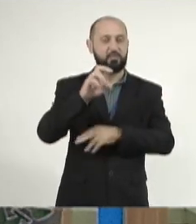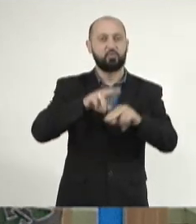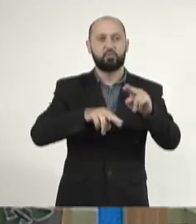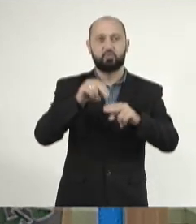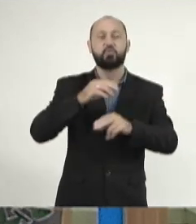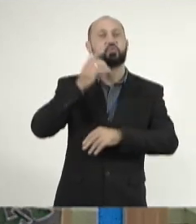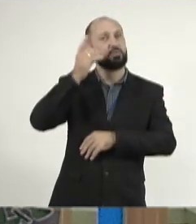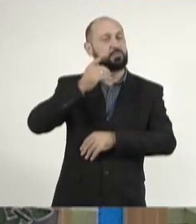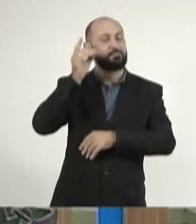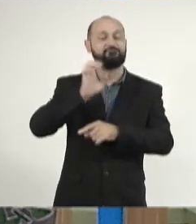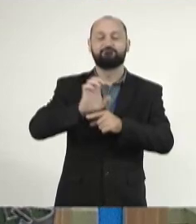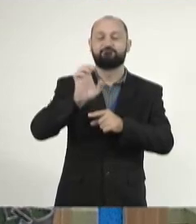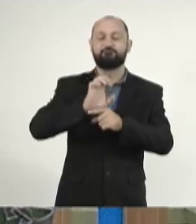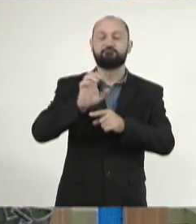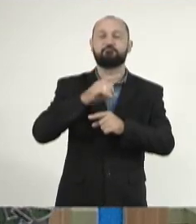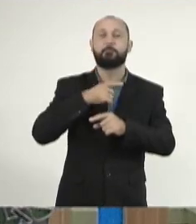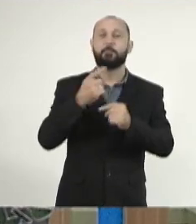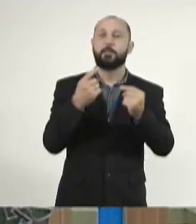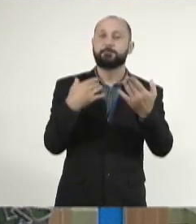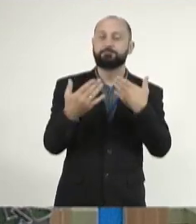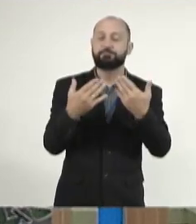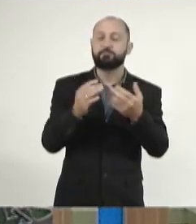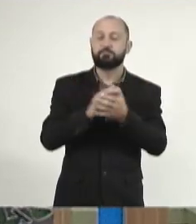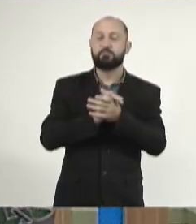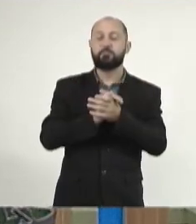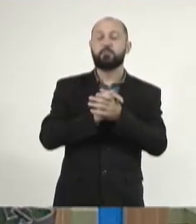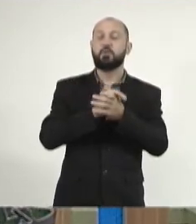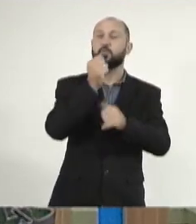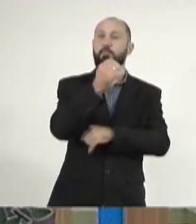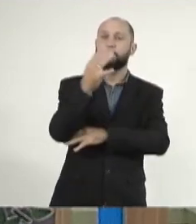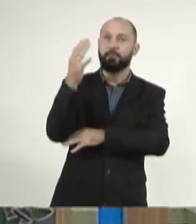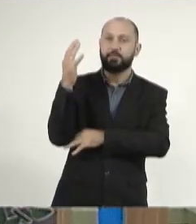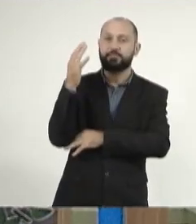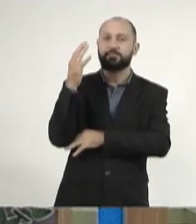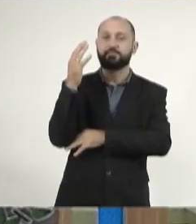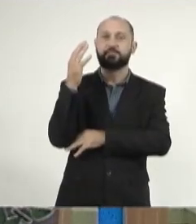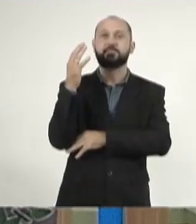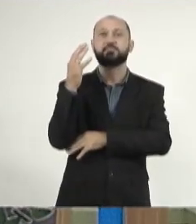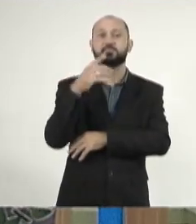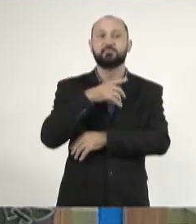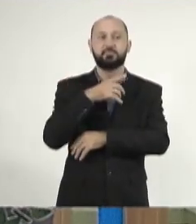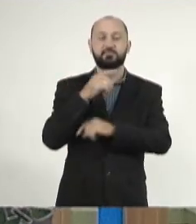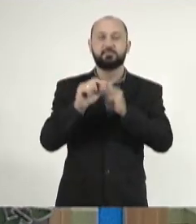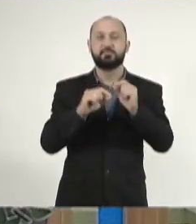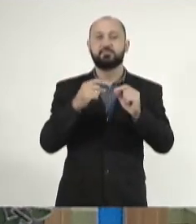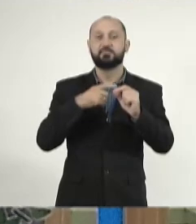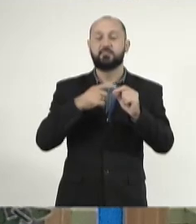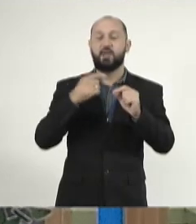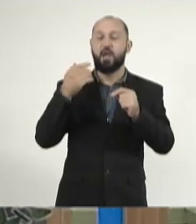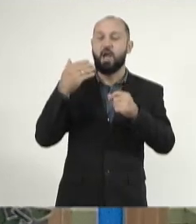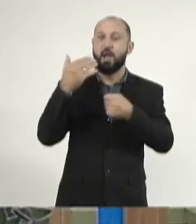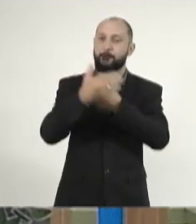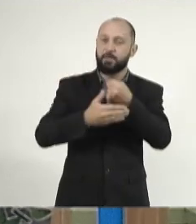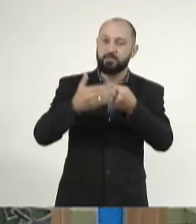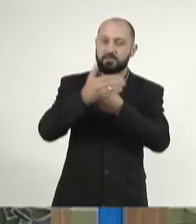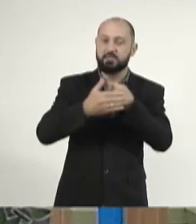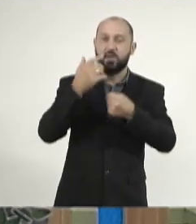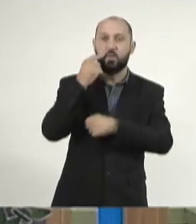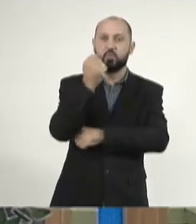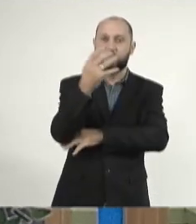os deputados estaduais debateram o meio ambiente, fizeram reflexão com relação à proteção do meio